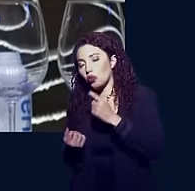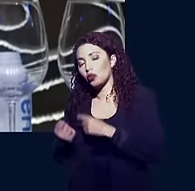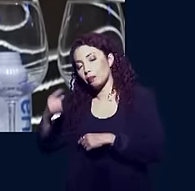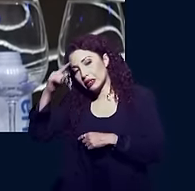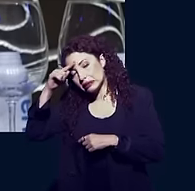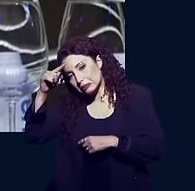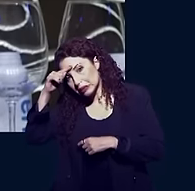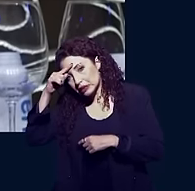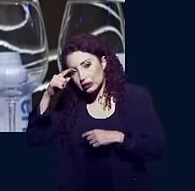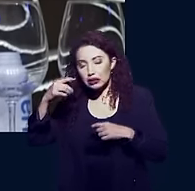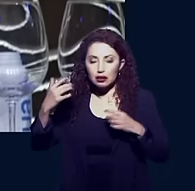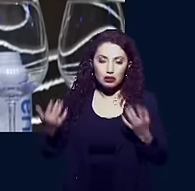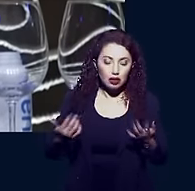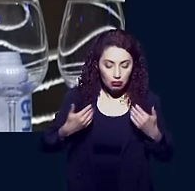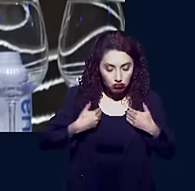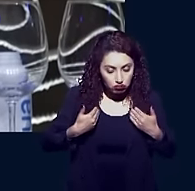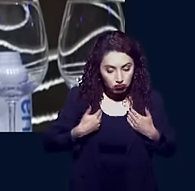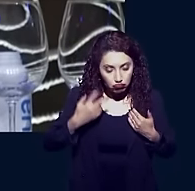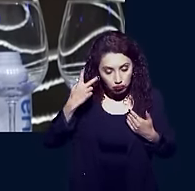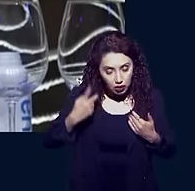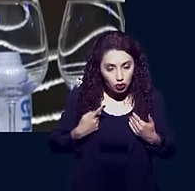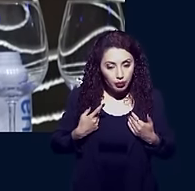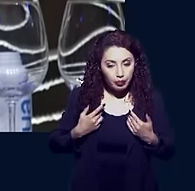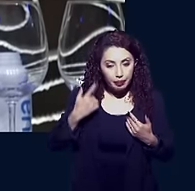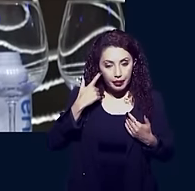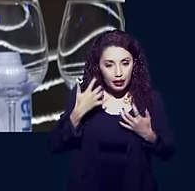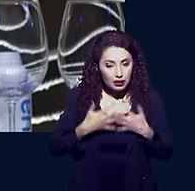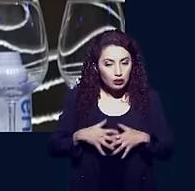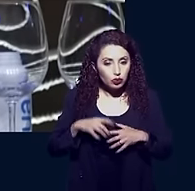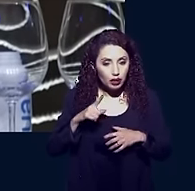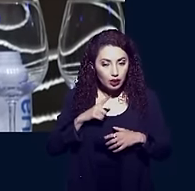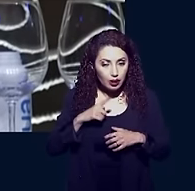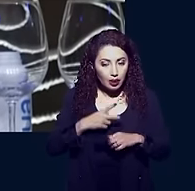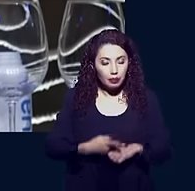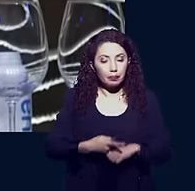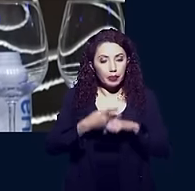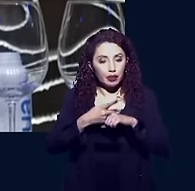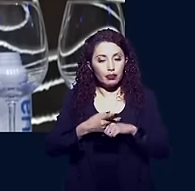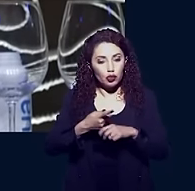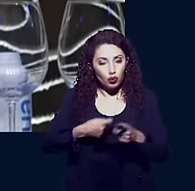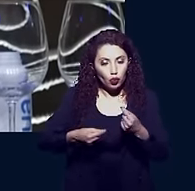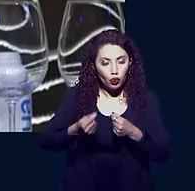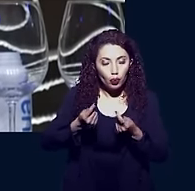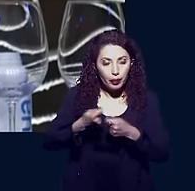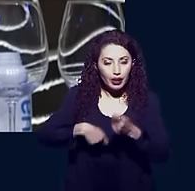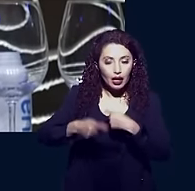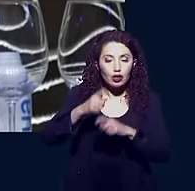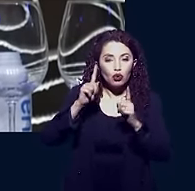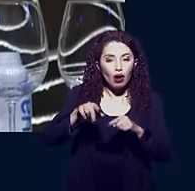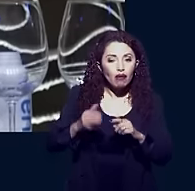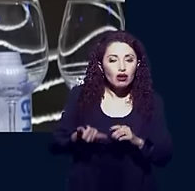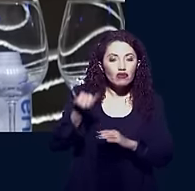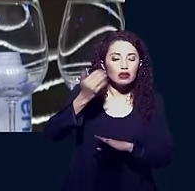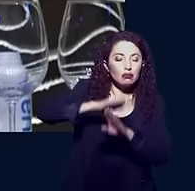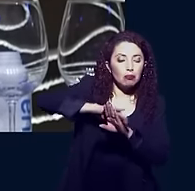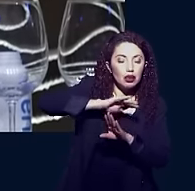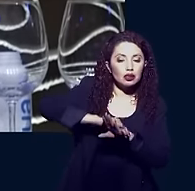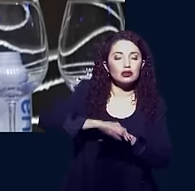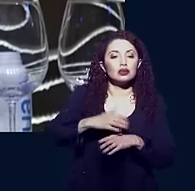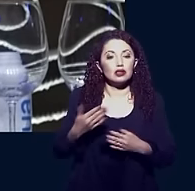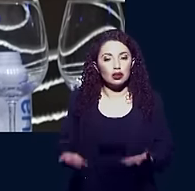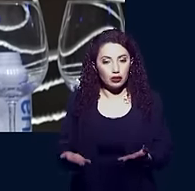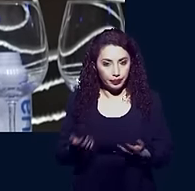pessoalmente eu acho que é onde tem muito prêmio no mercado é na nas inflações implícitas Eu acho que o mercado ele ele cobra muito